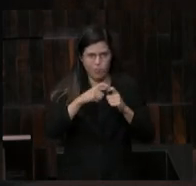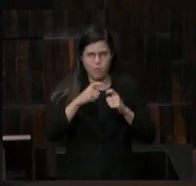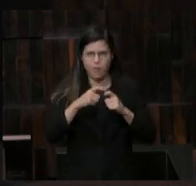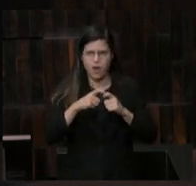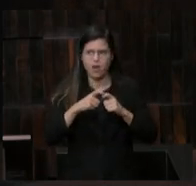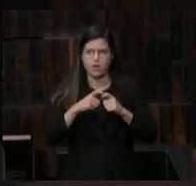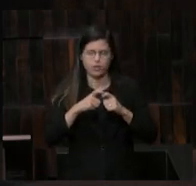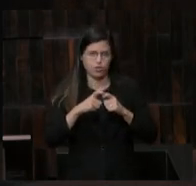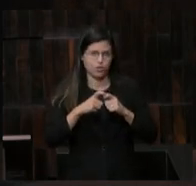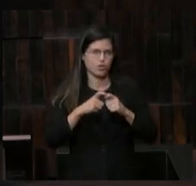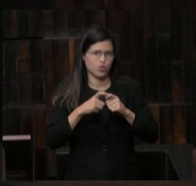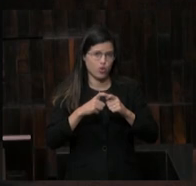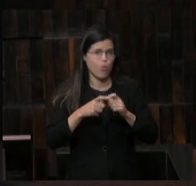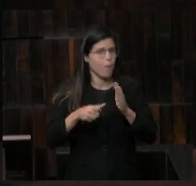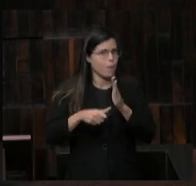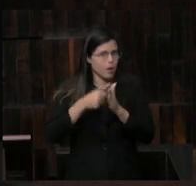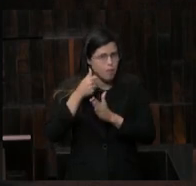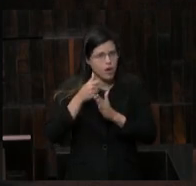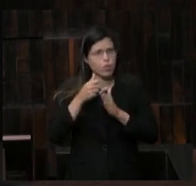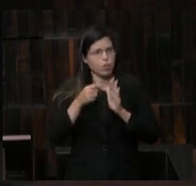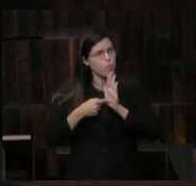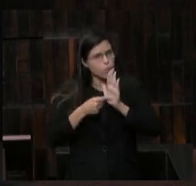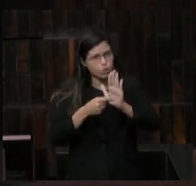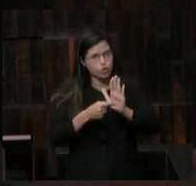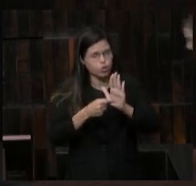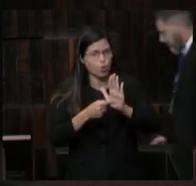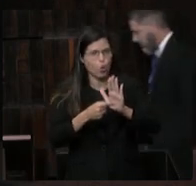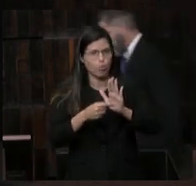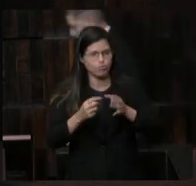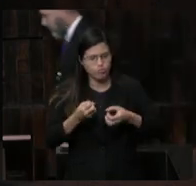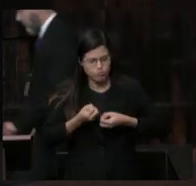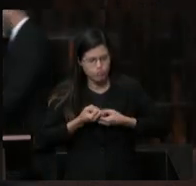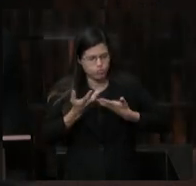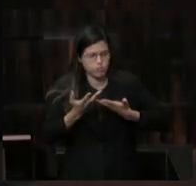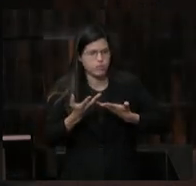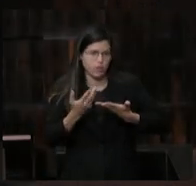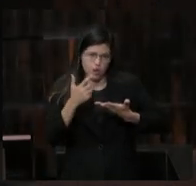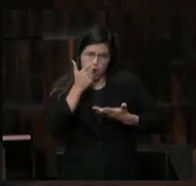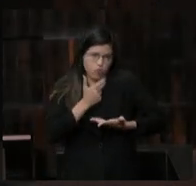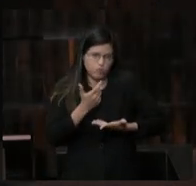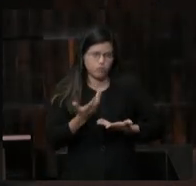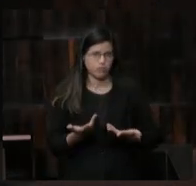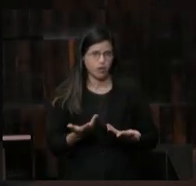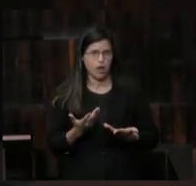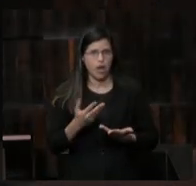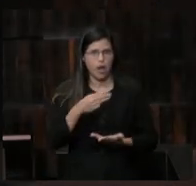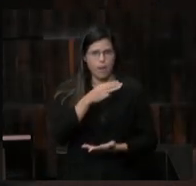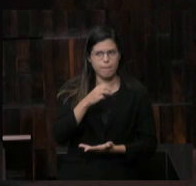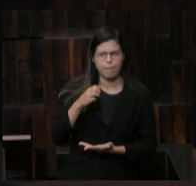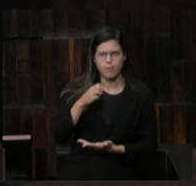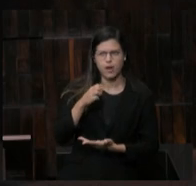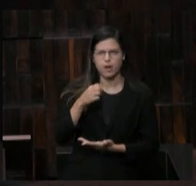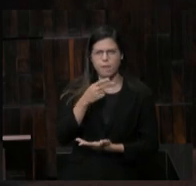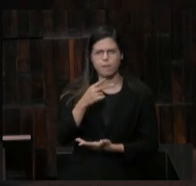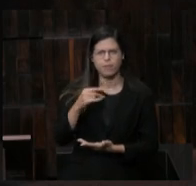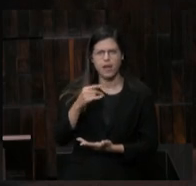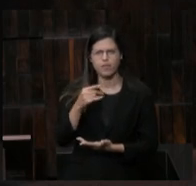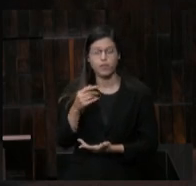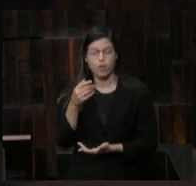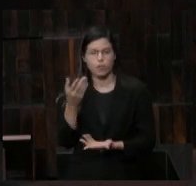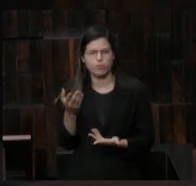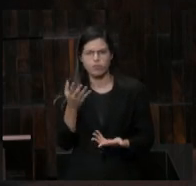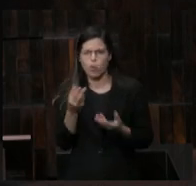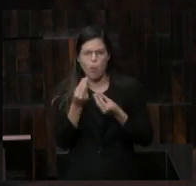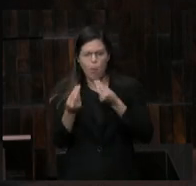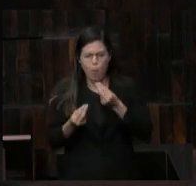certeza assumido sou eu. É, e aí eu percebo as mães que ficam impressionadas, mas um padre, um autista, qual o problema?